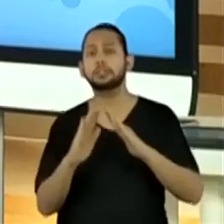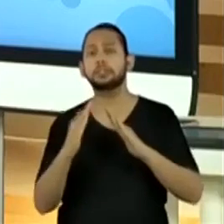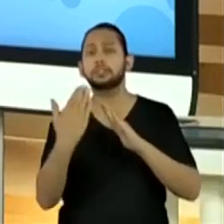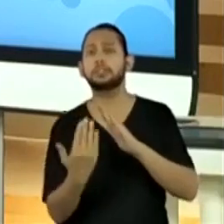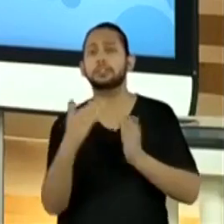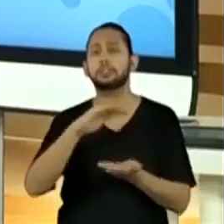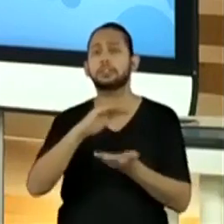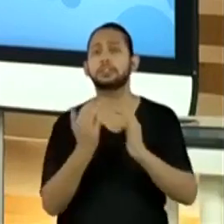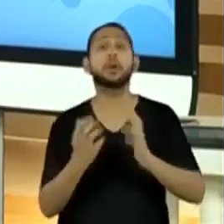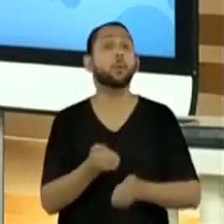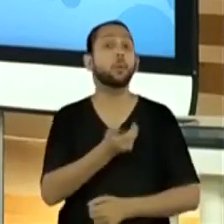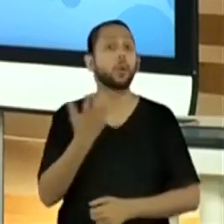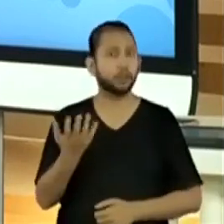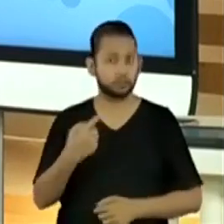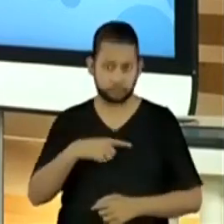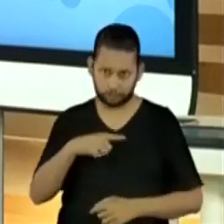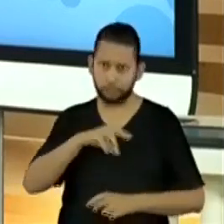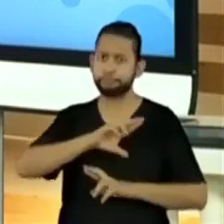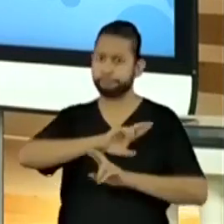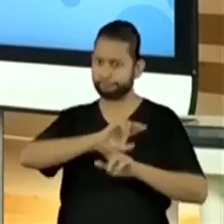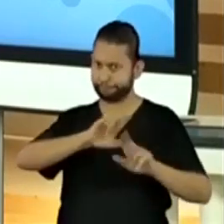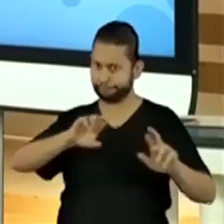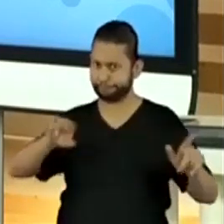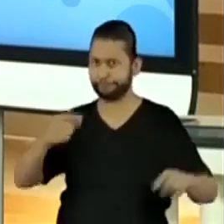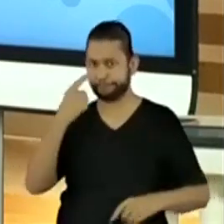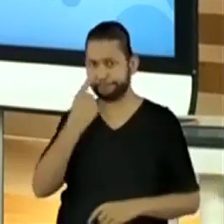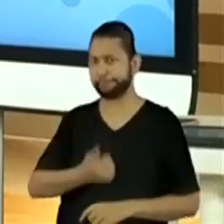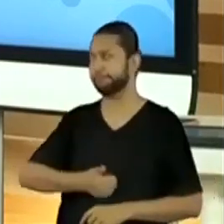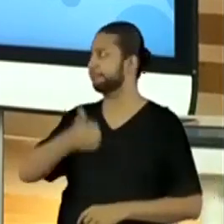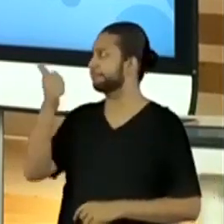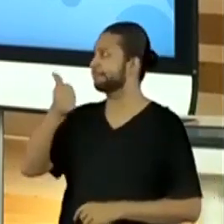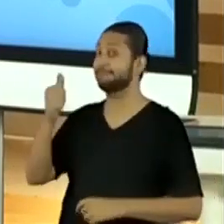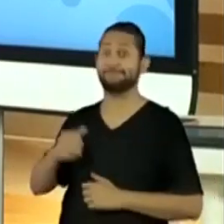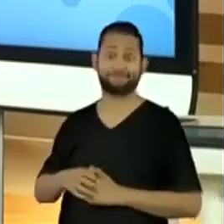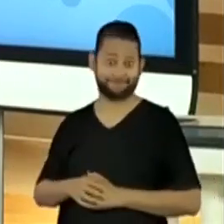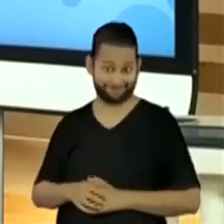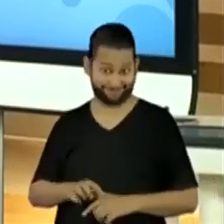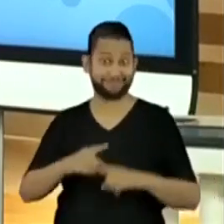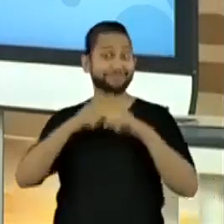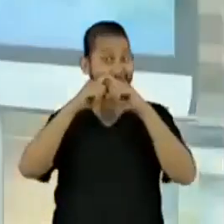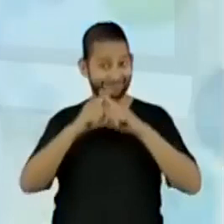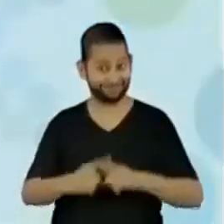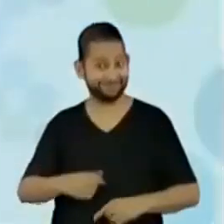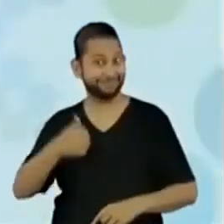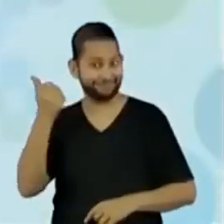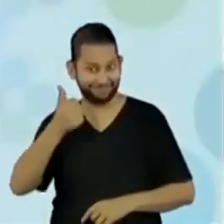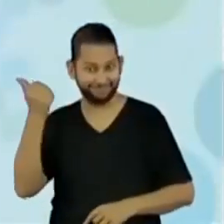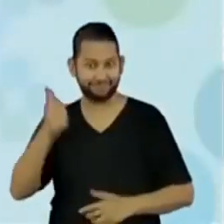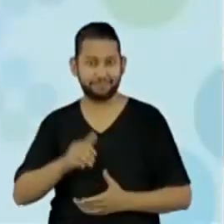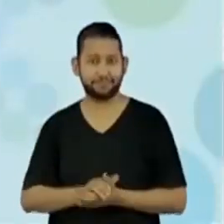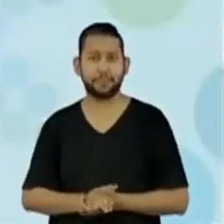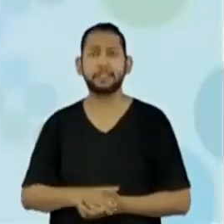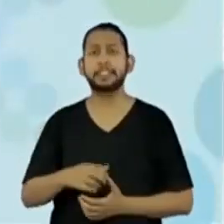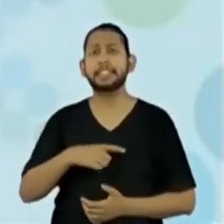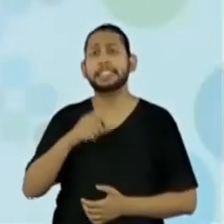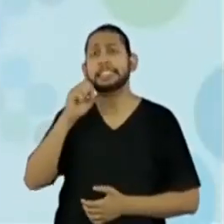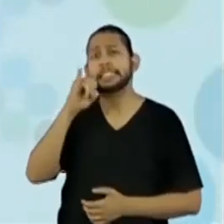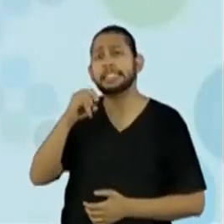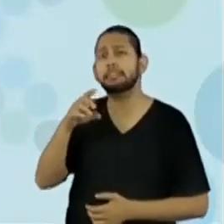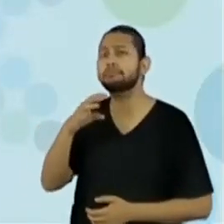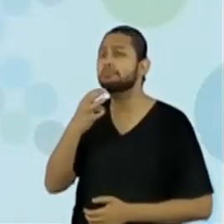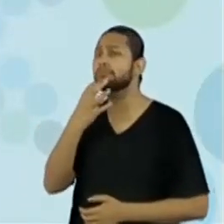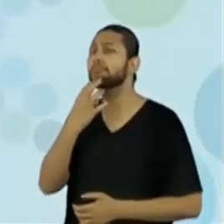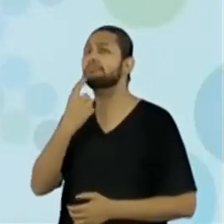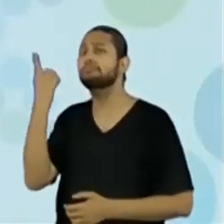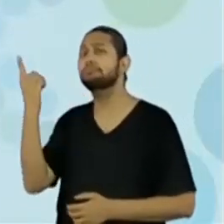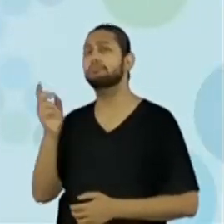características dessas figuras. Então, aqui, ó, eu tenho uma outra. Se você souber o